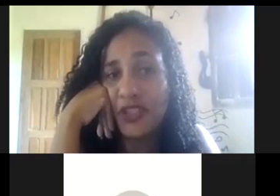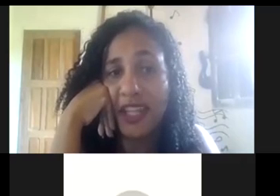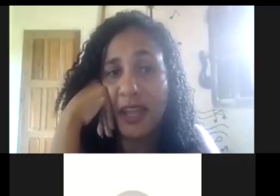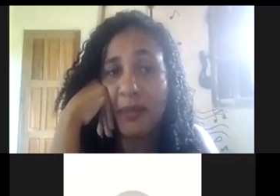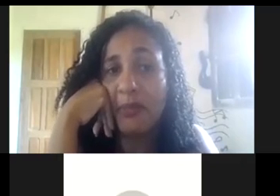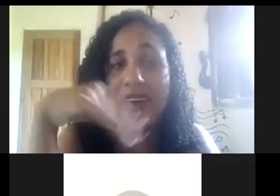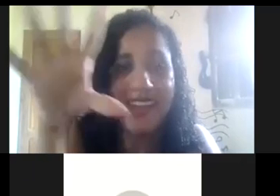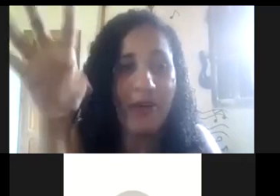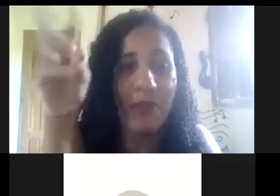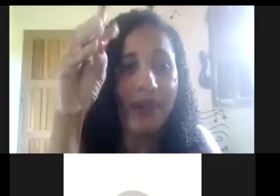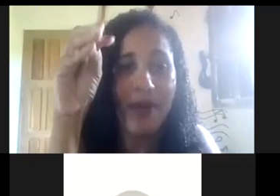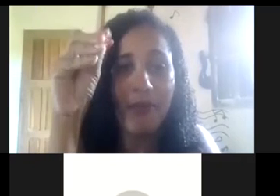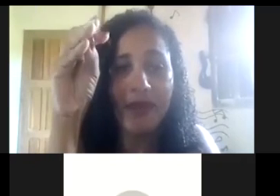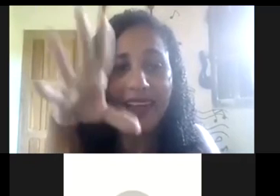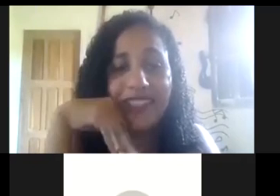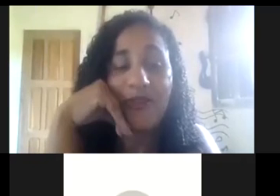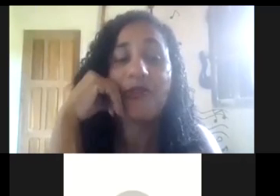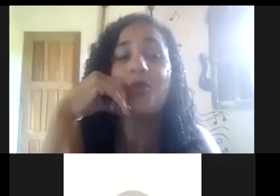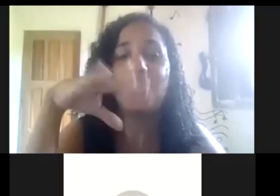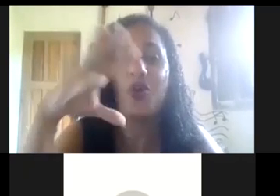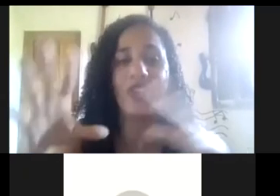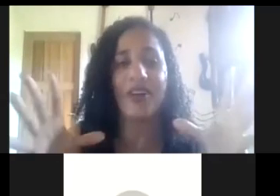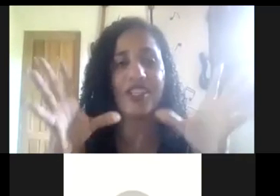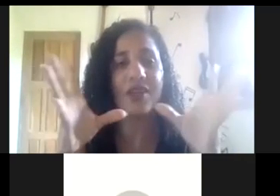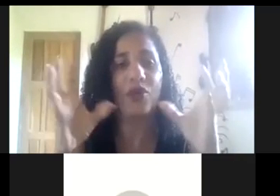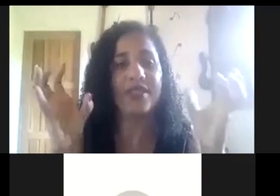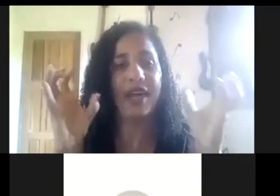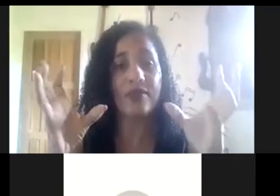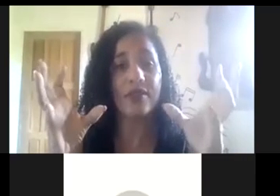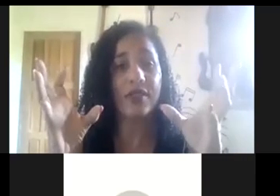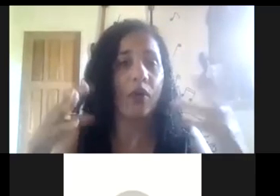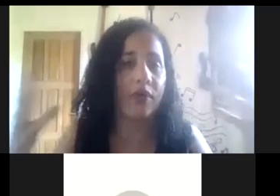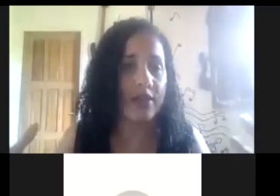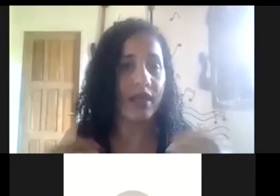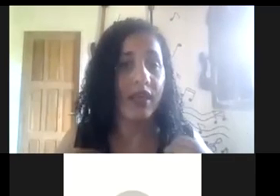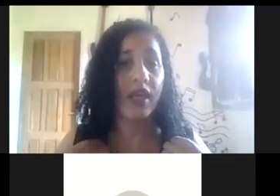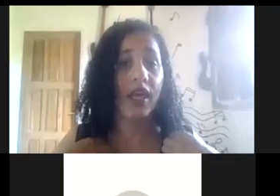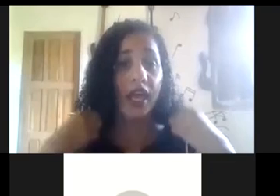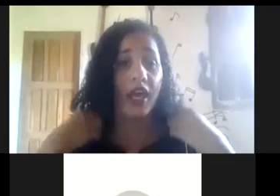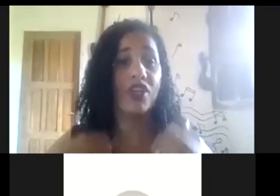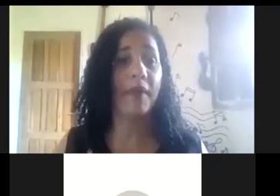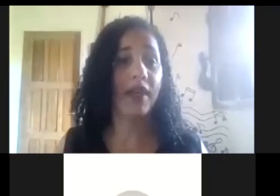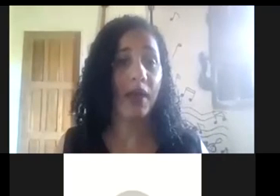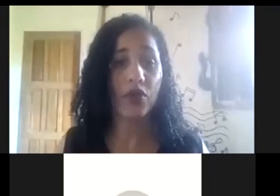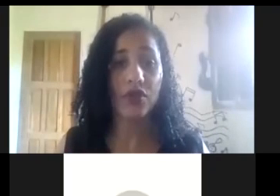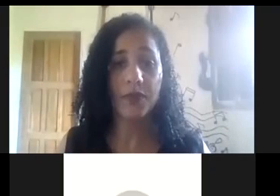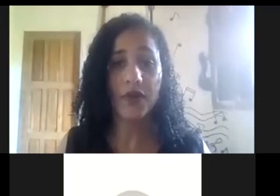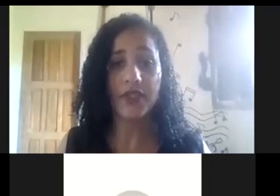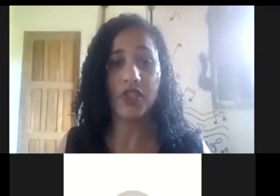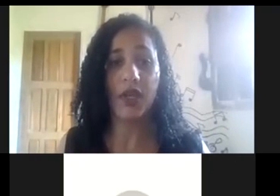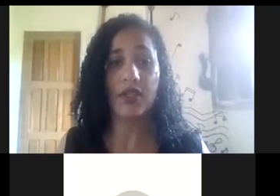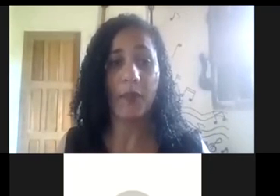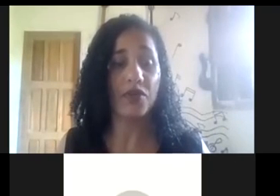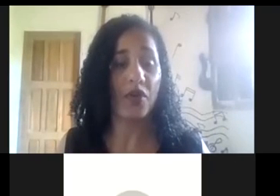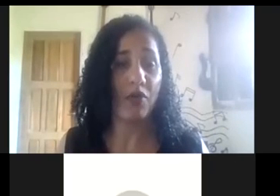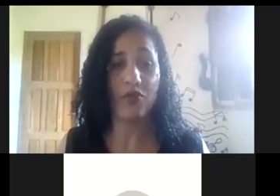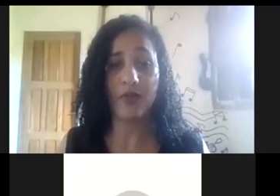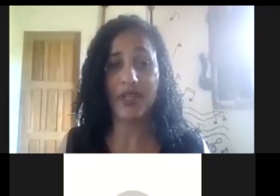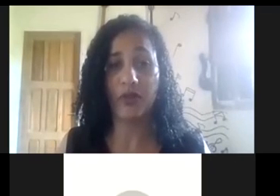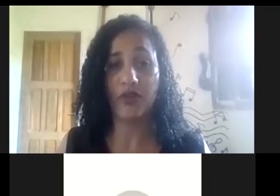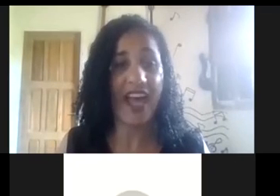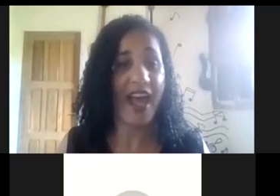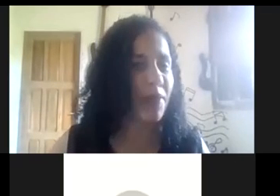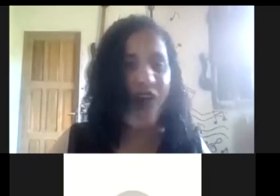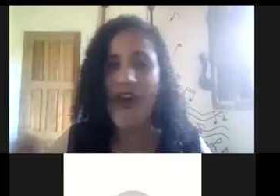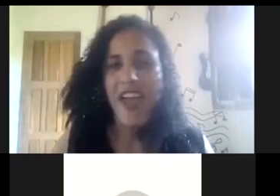bacana. Eu gostei também, porque, né, uma pitada de... Os dois, eu acho que são dois casos que acontecem. Eu já peguei muitos procedimentos que a pessoa... Os